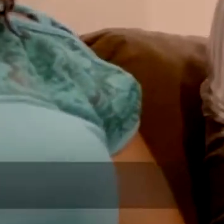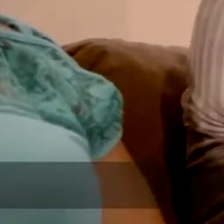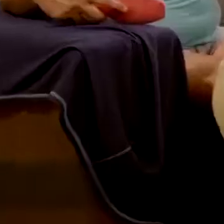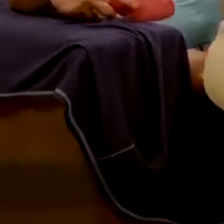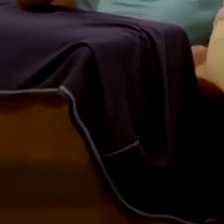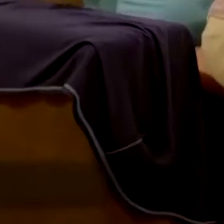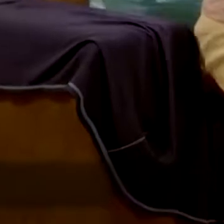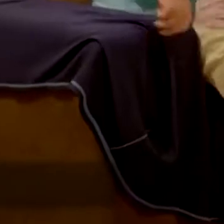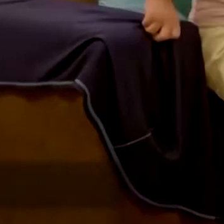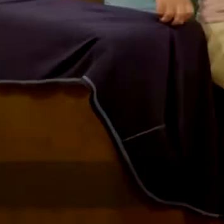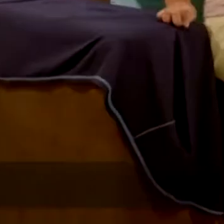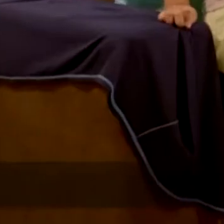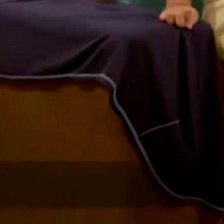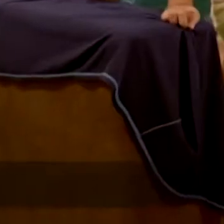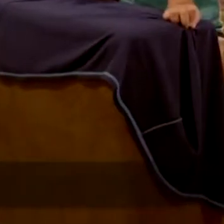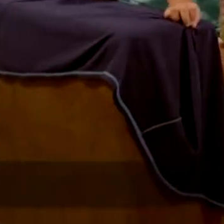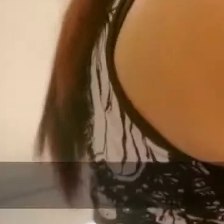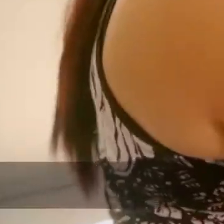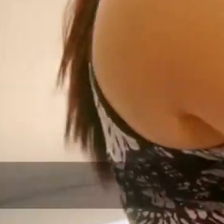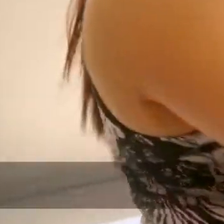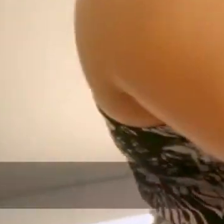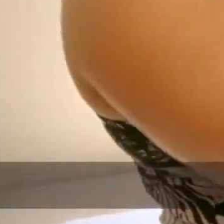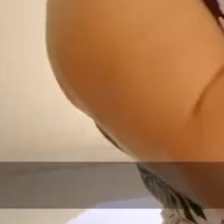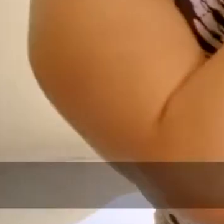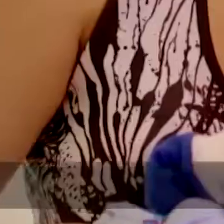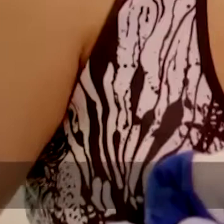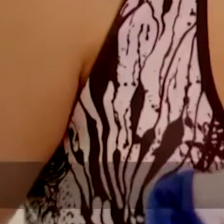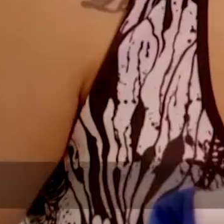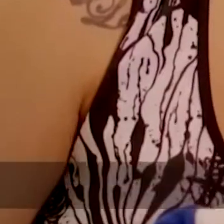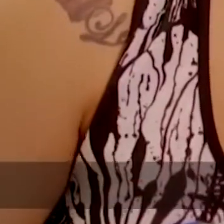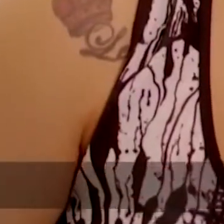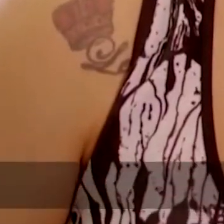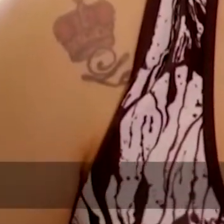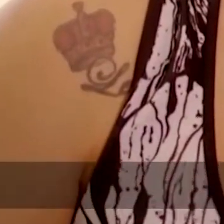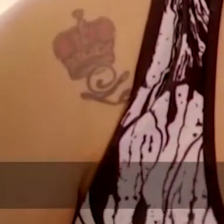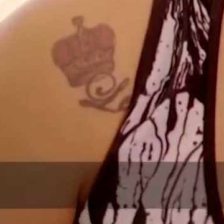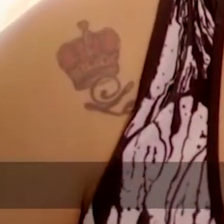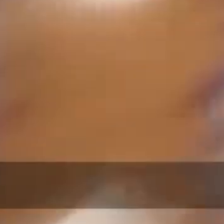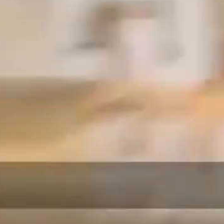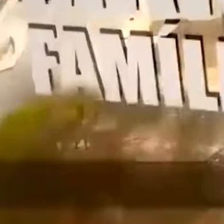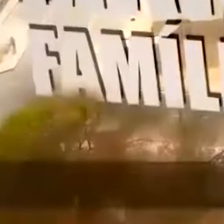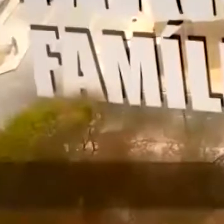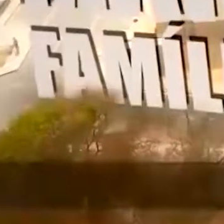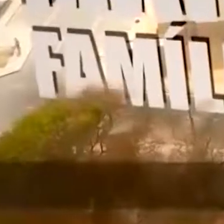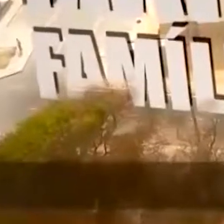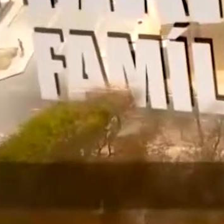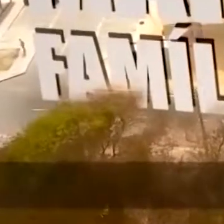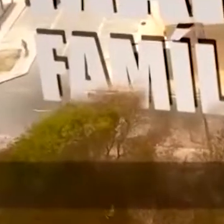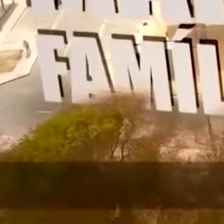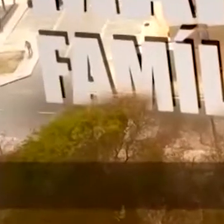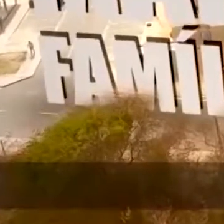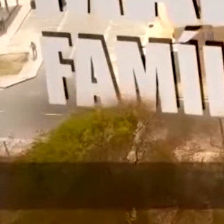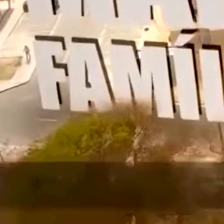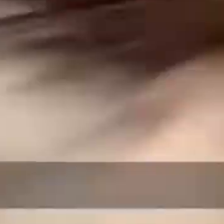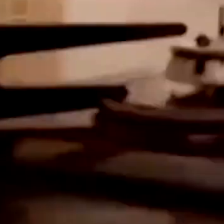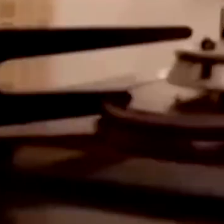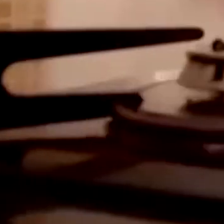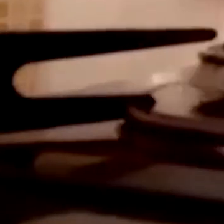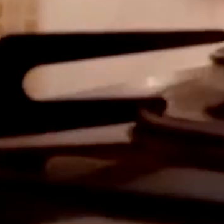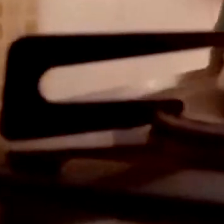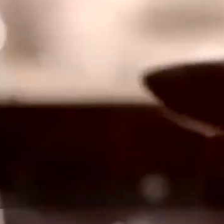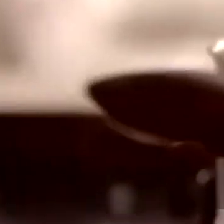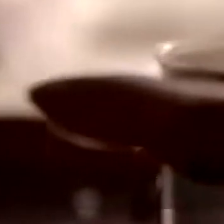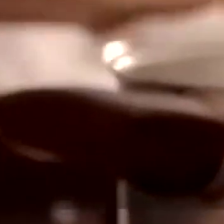A Prefeitura celebra um resultado histórico no direito à casa própria aos mais carentes de Fortaleza. Mais de 25 mil